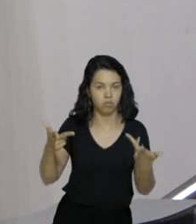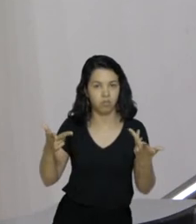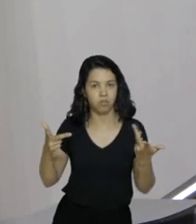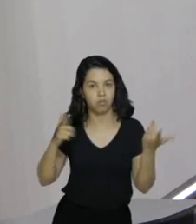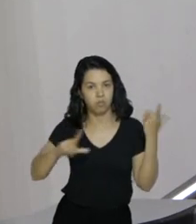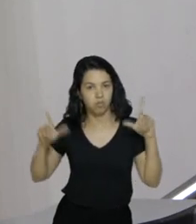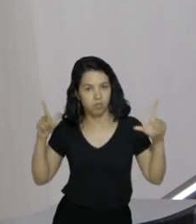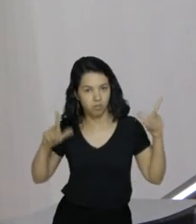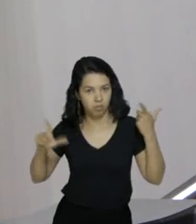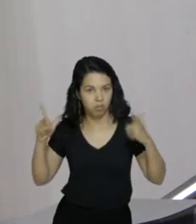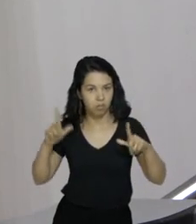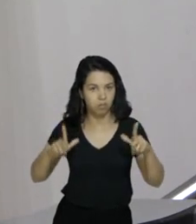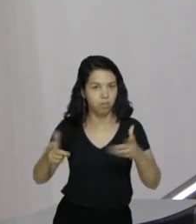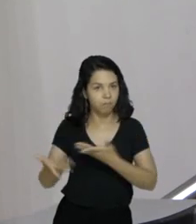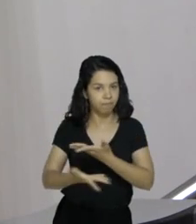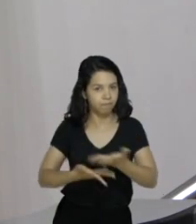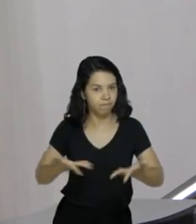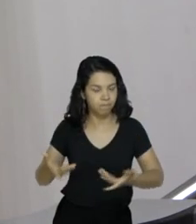fortalecimento familiar,